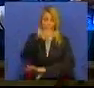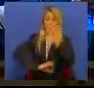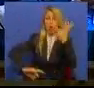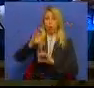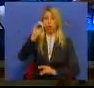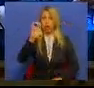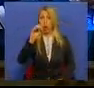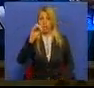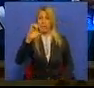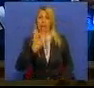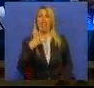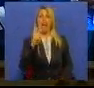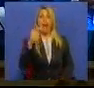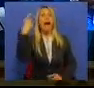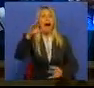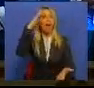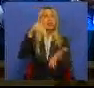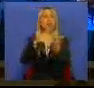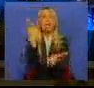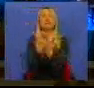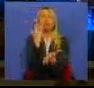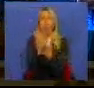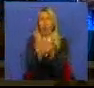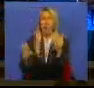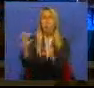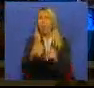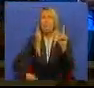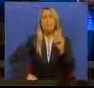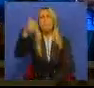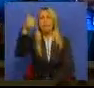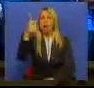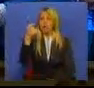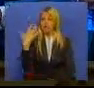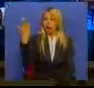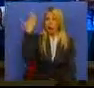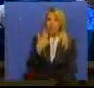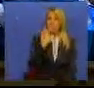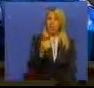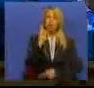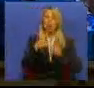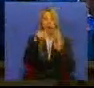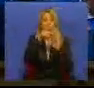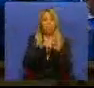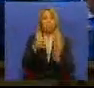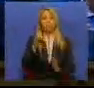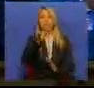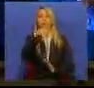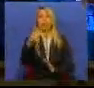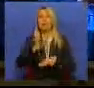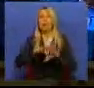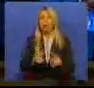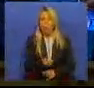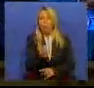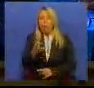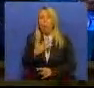melhores resultados escolares. Dei-vos a pedaços o indicador do PISA sobre quantos jovens podem escolher